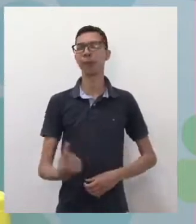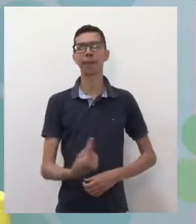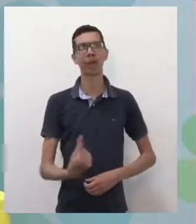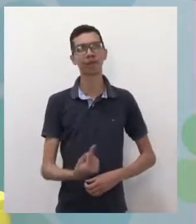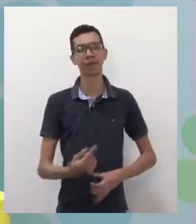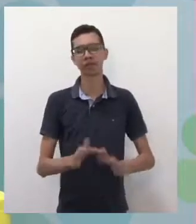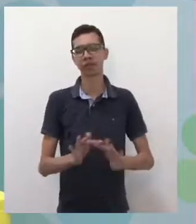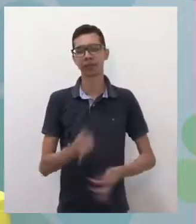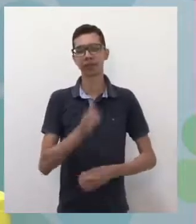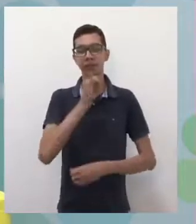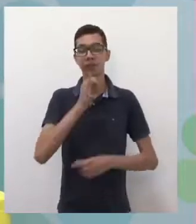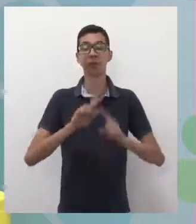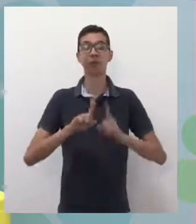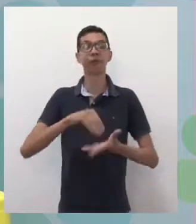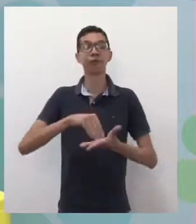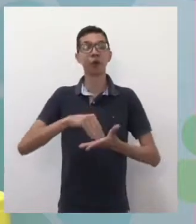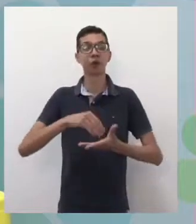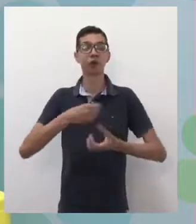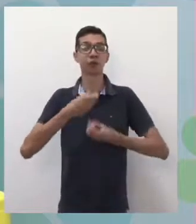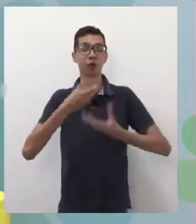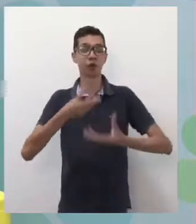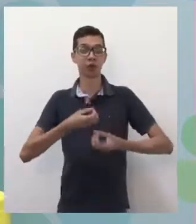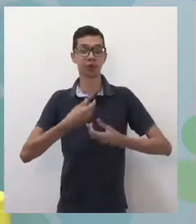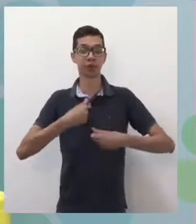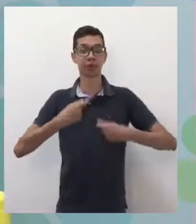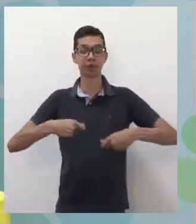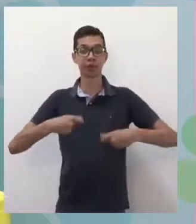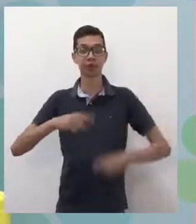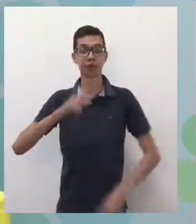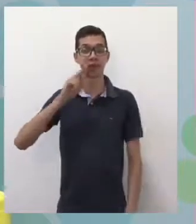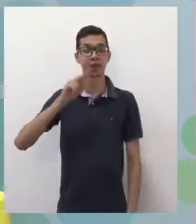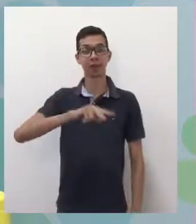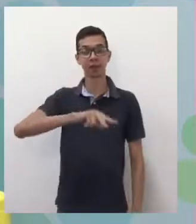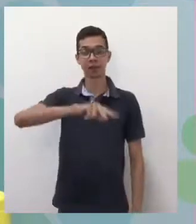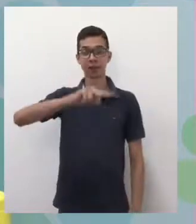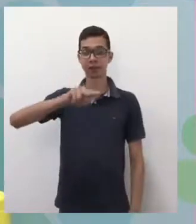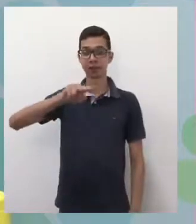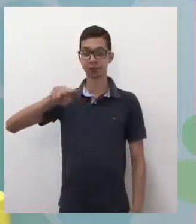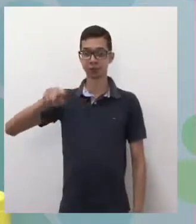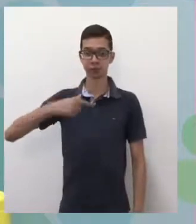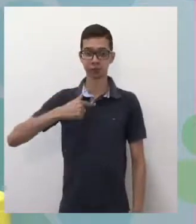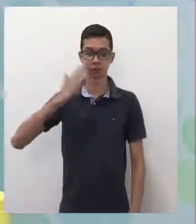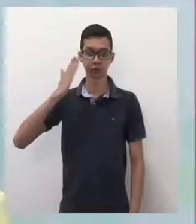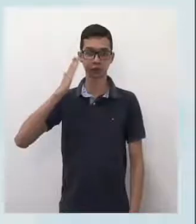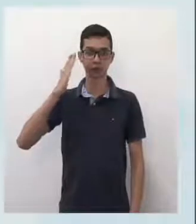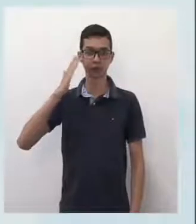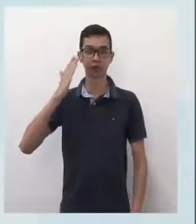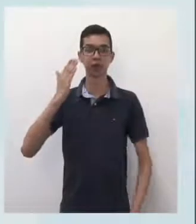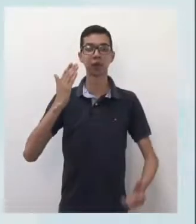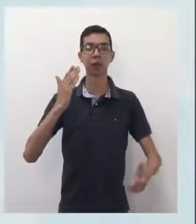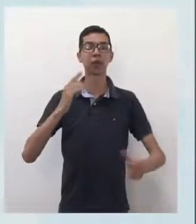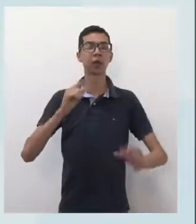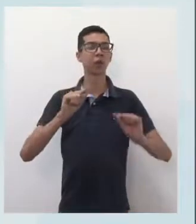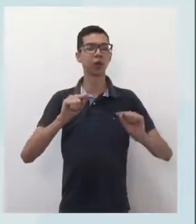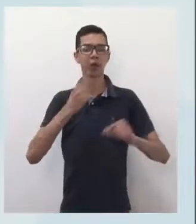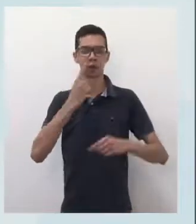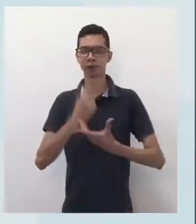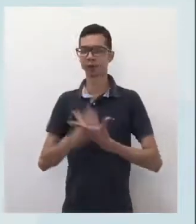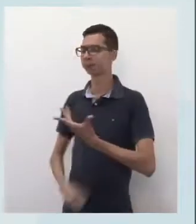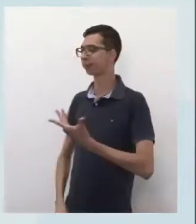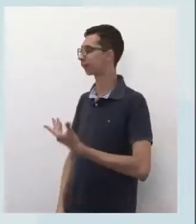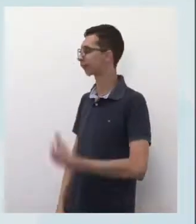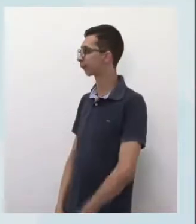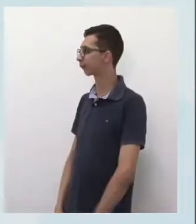e tal, já está faltando informações, tenho que ler aqui instruções, ó, estão